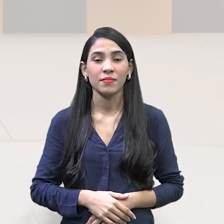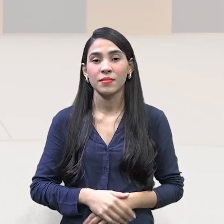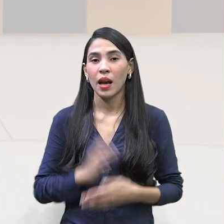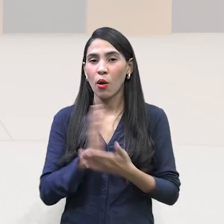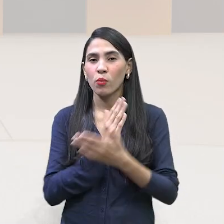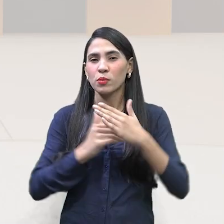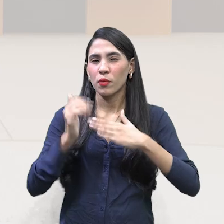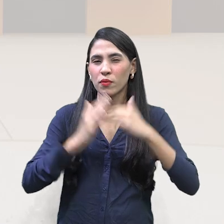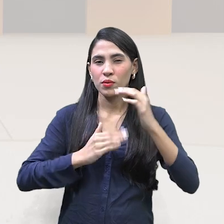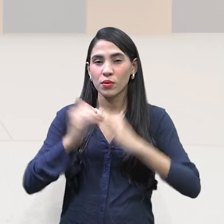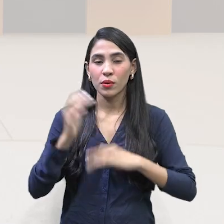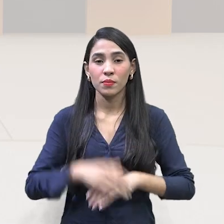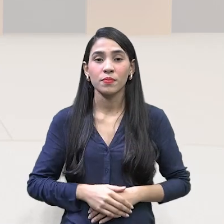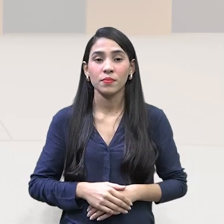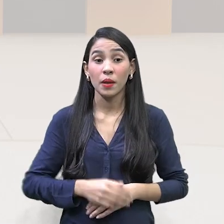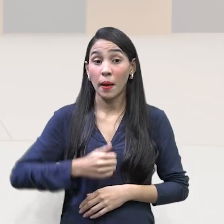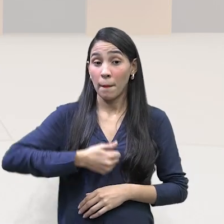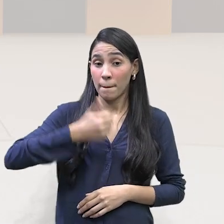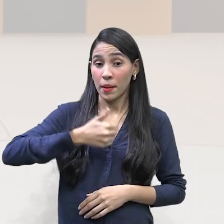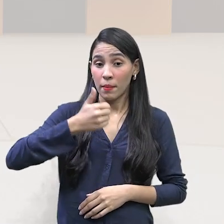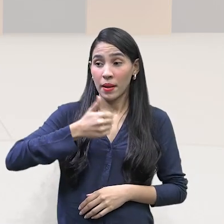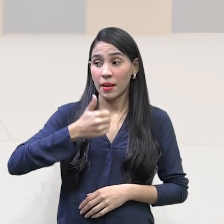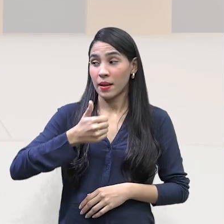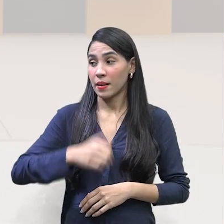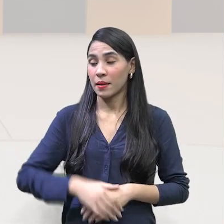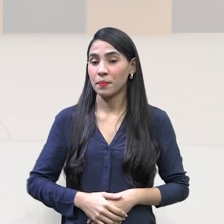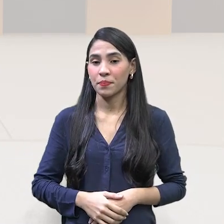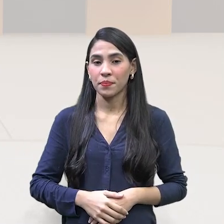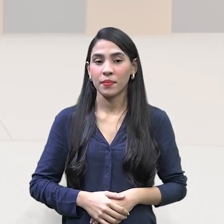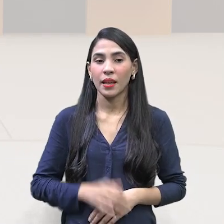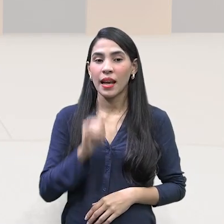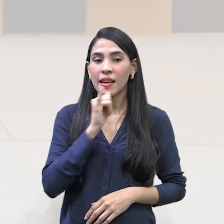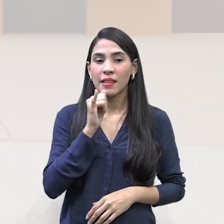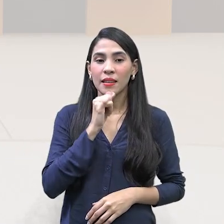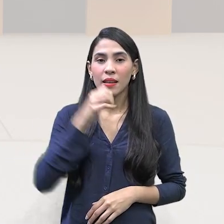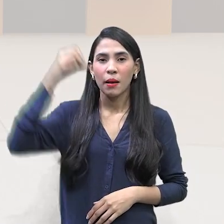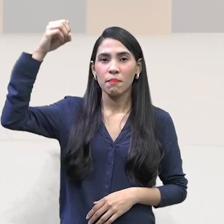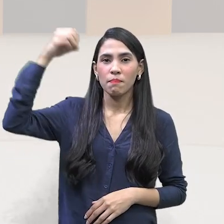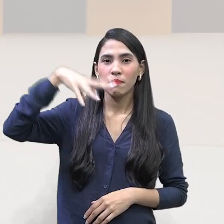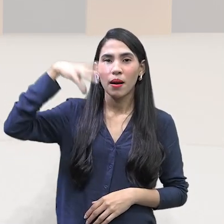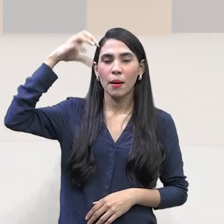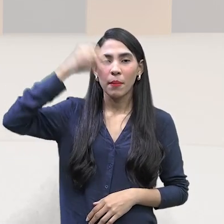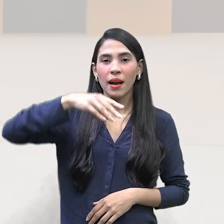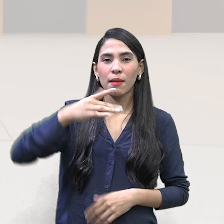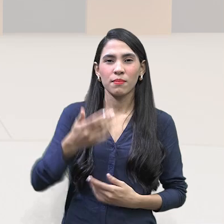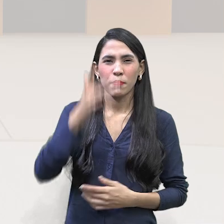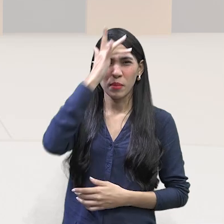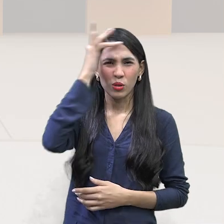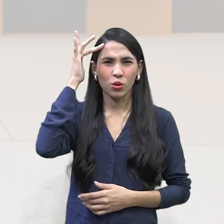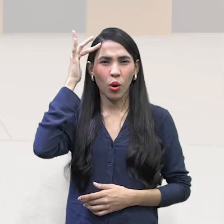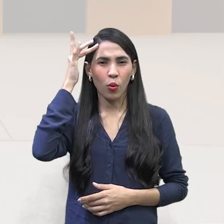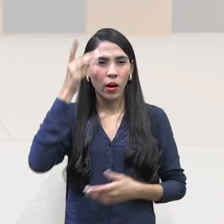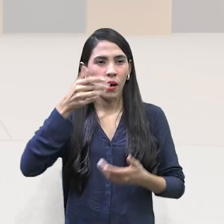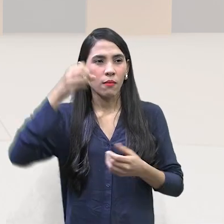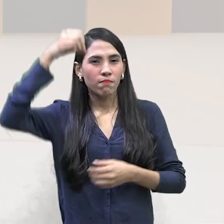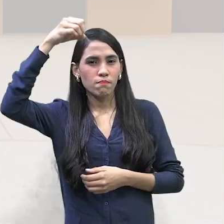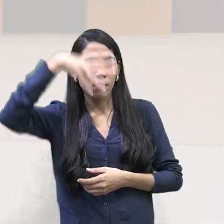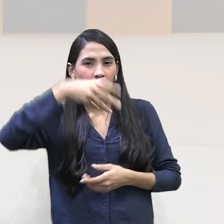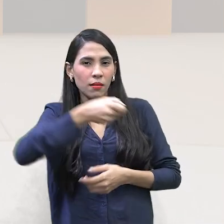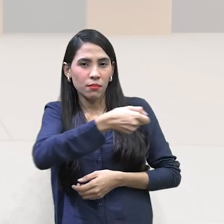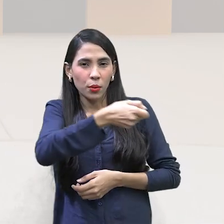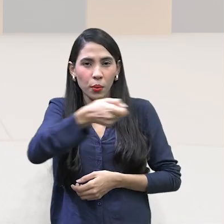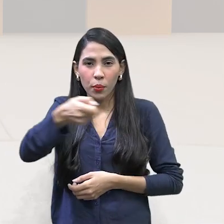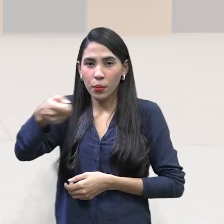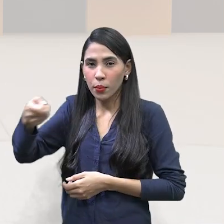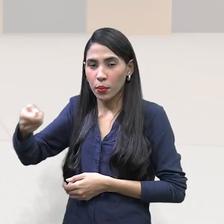de algumas profissões, começando por essa que vocês visualizam aí, ó, uma lanterna na mão, onde será que ele está aí? Ele